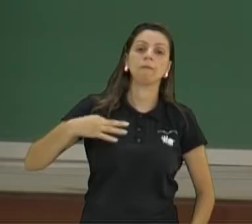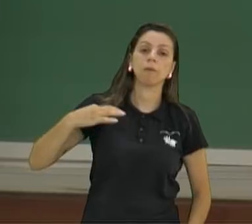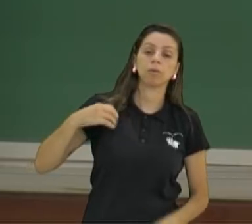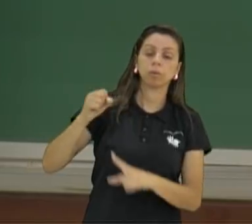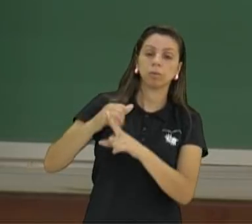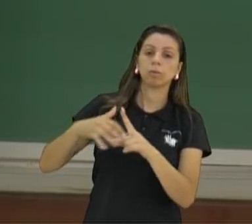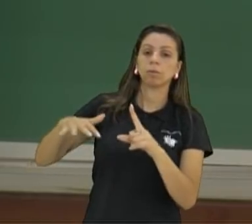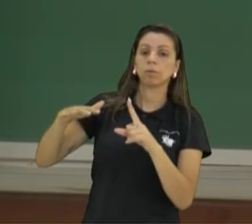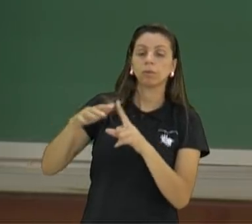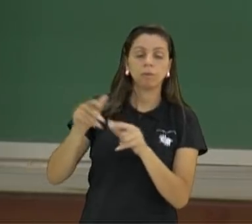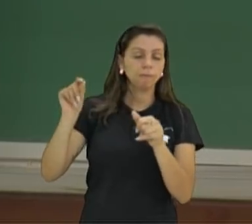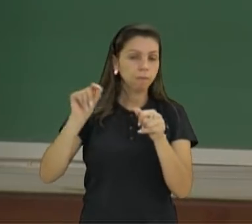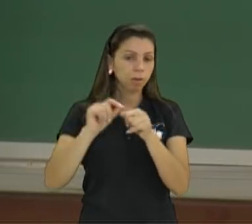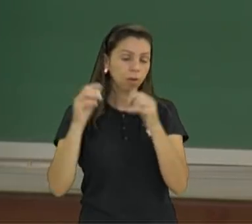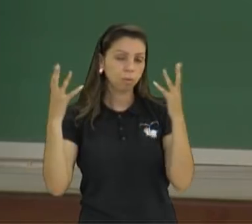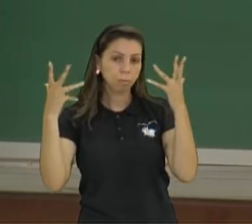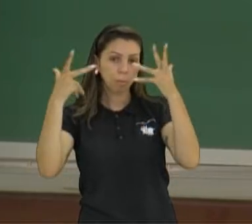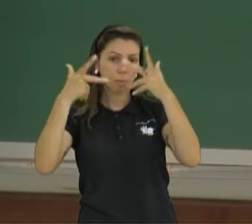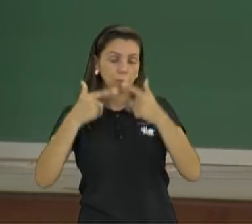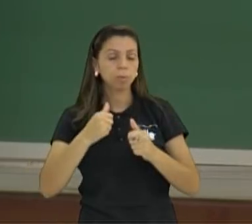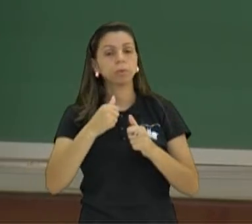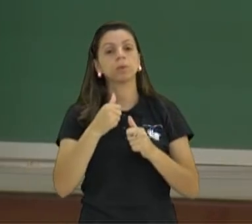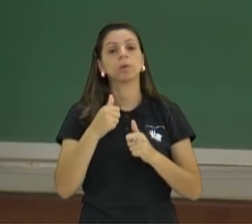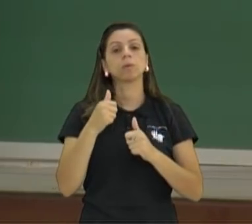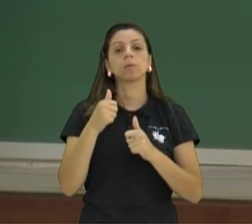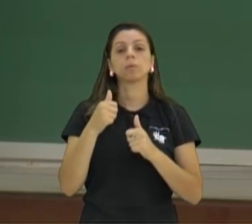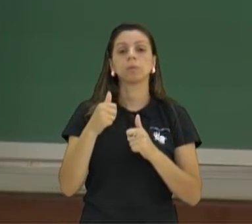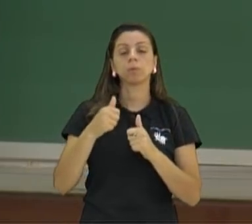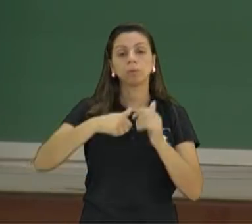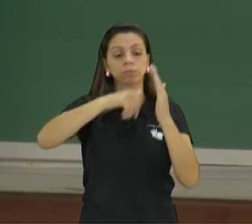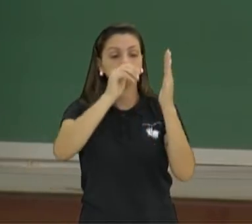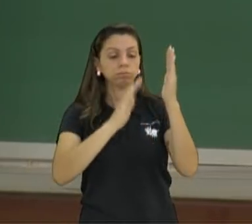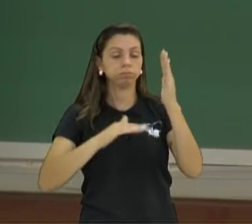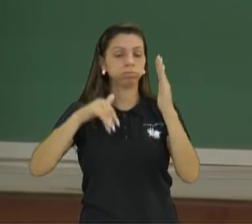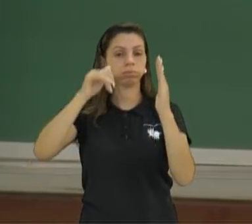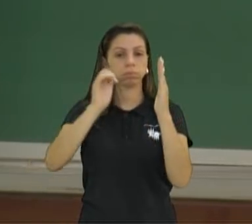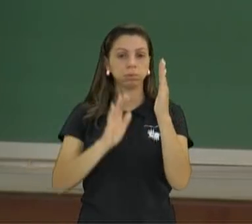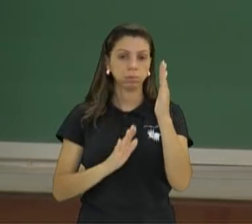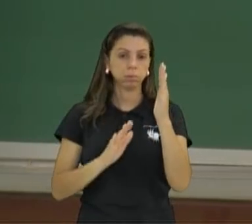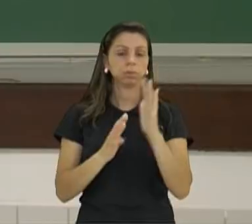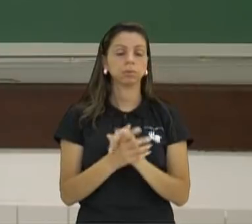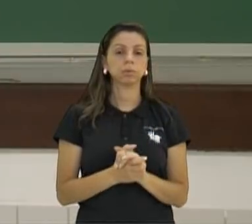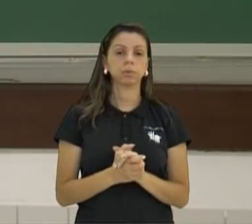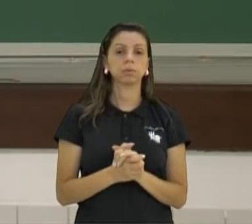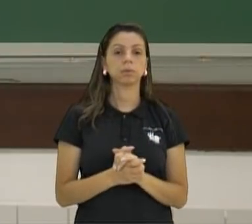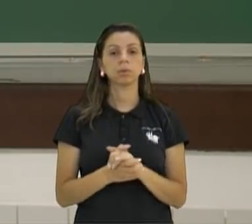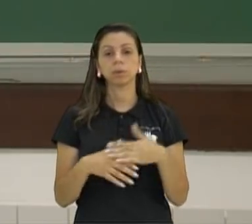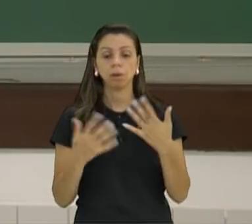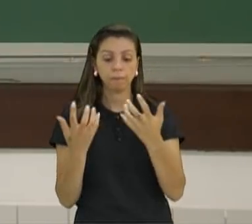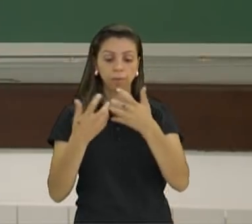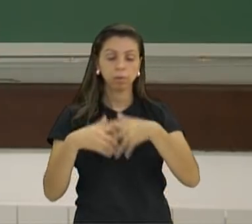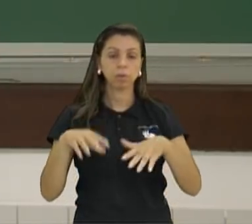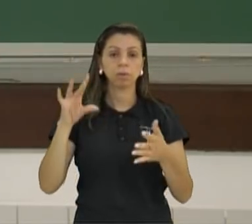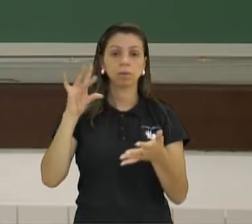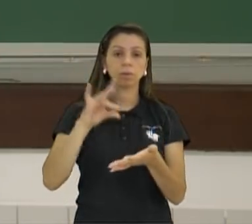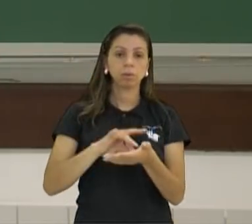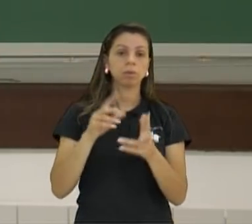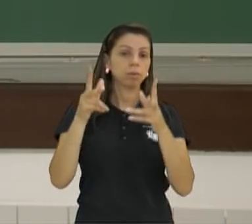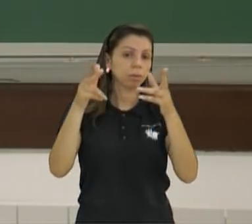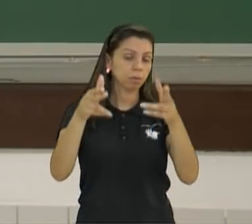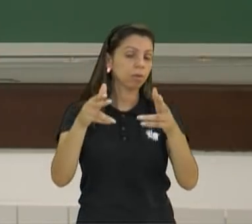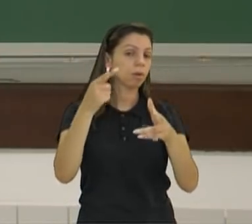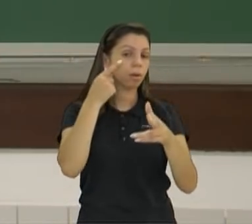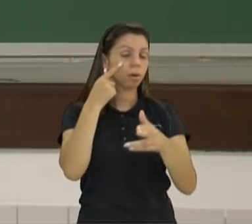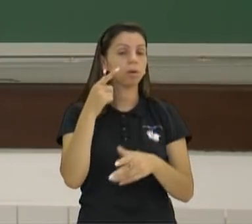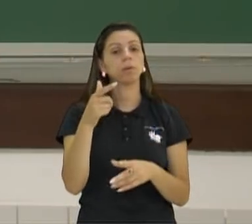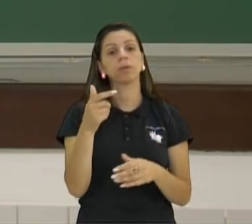bonito trabalho. Percebeu? A mesma função, professores, funcionários da escola, alunos, pais,